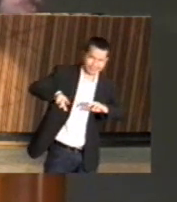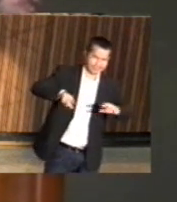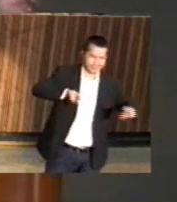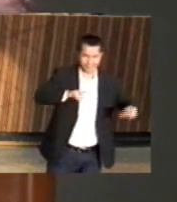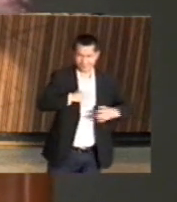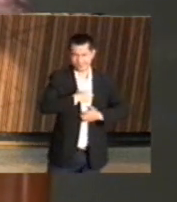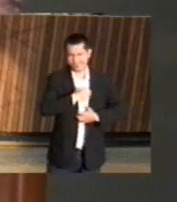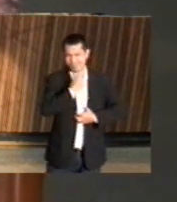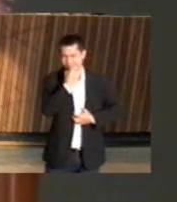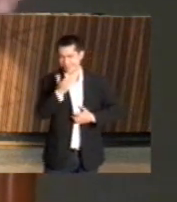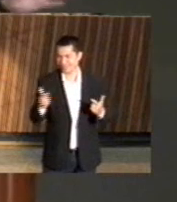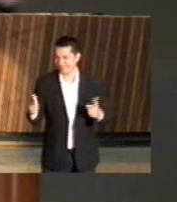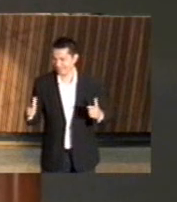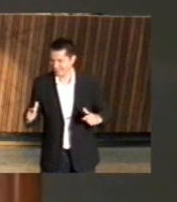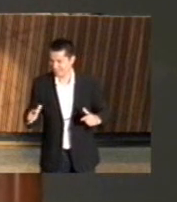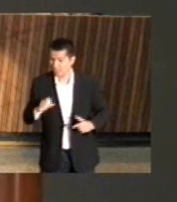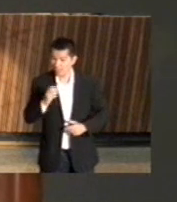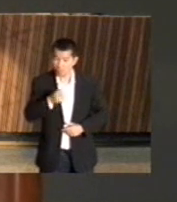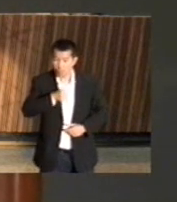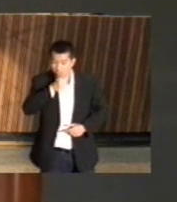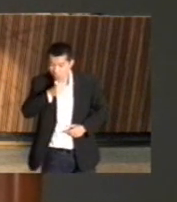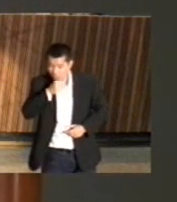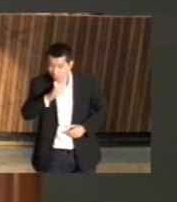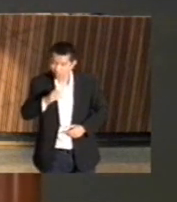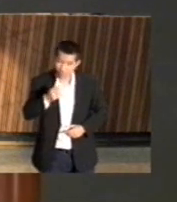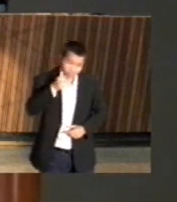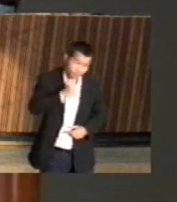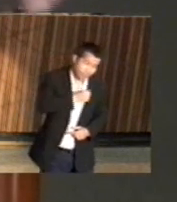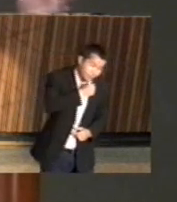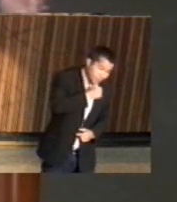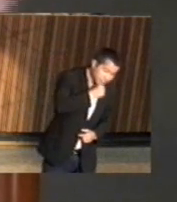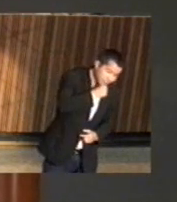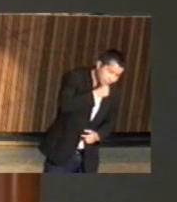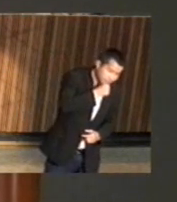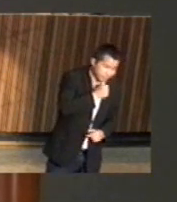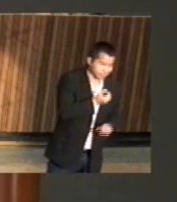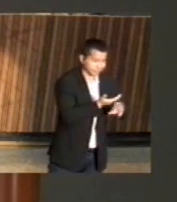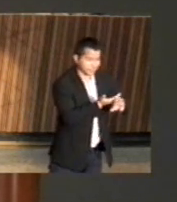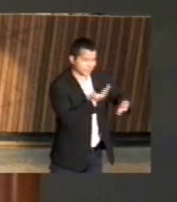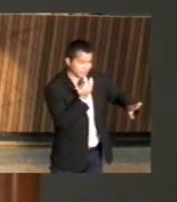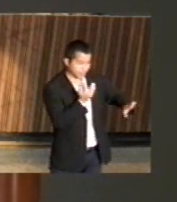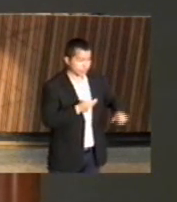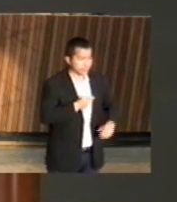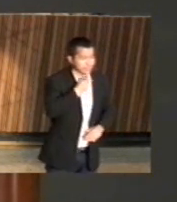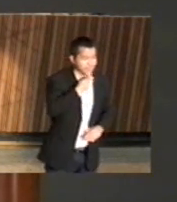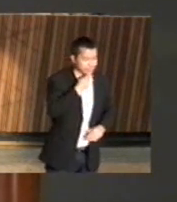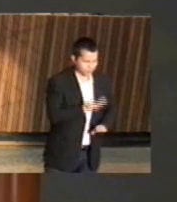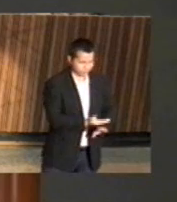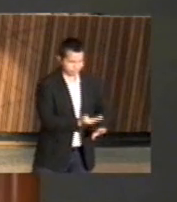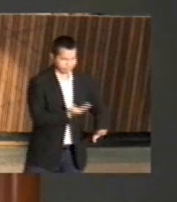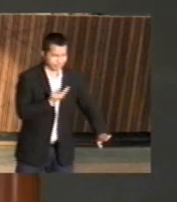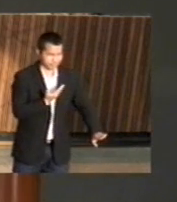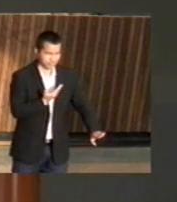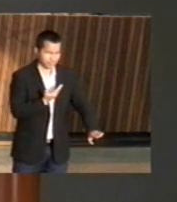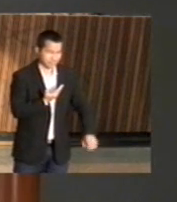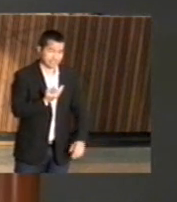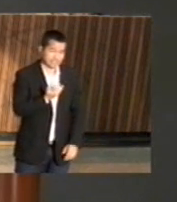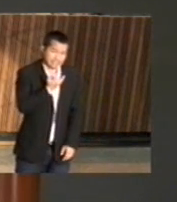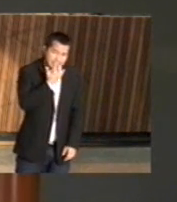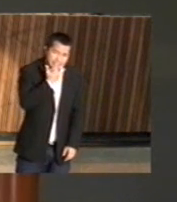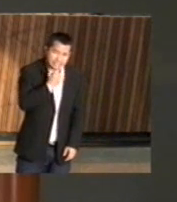Quando um avô e avó não conseguem ter mais contato com os netos, não é horrível